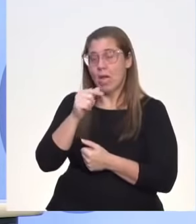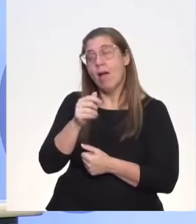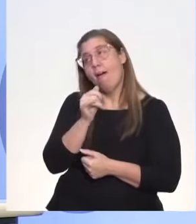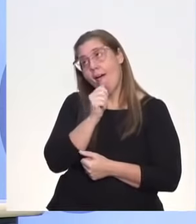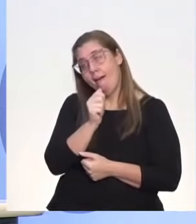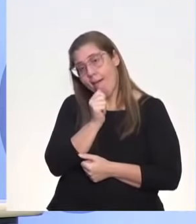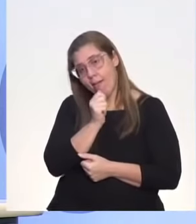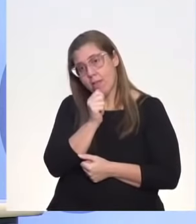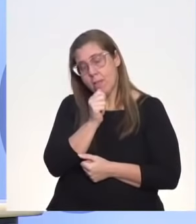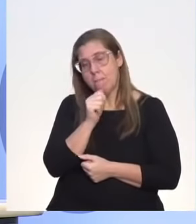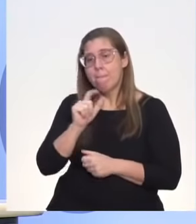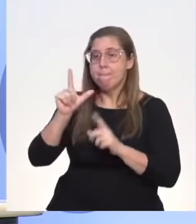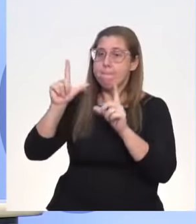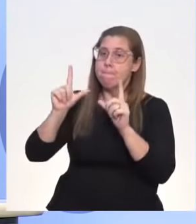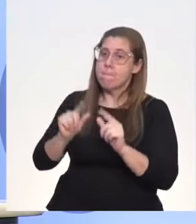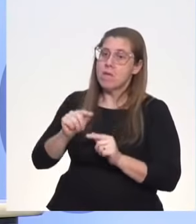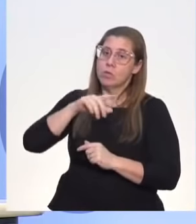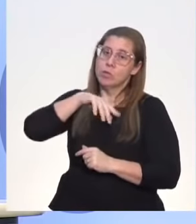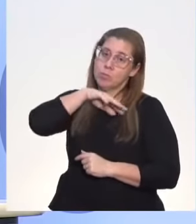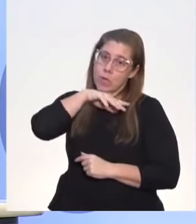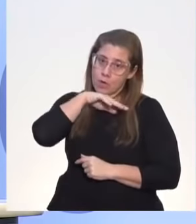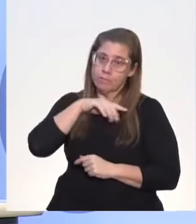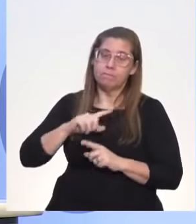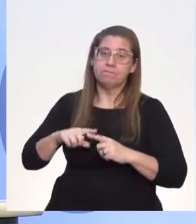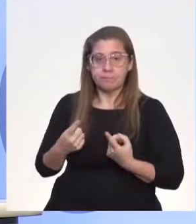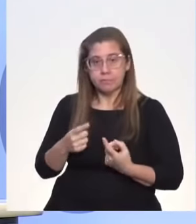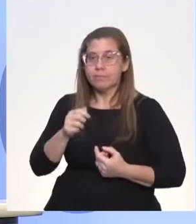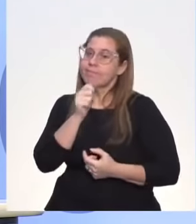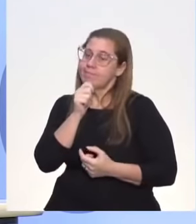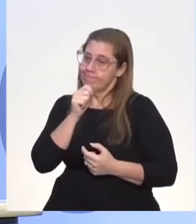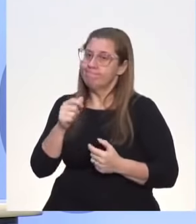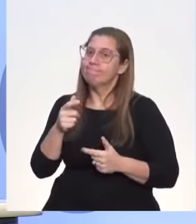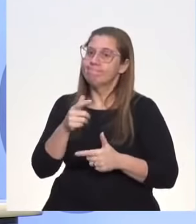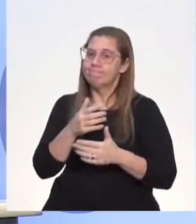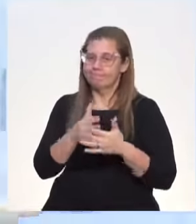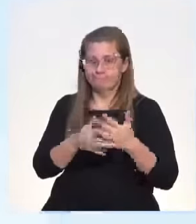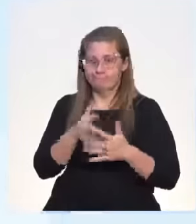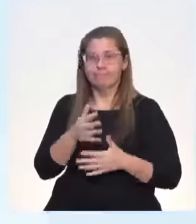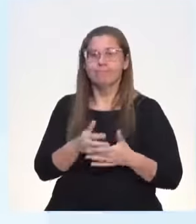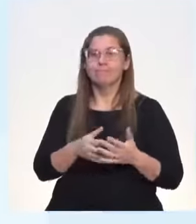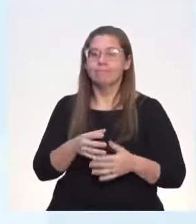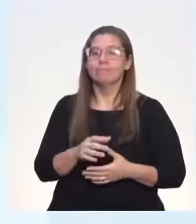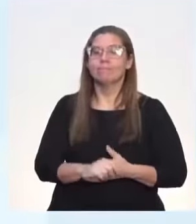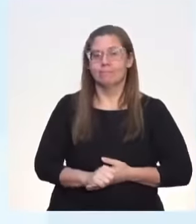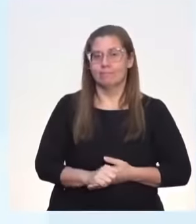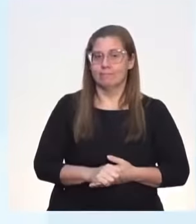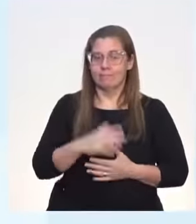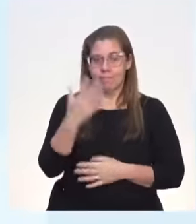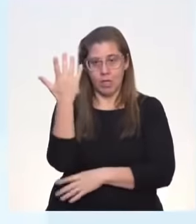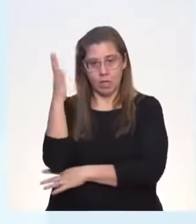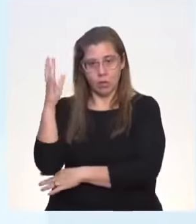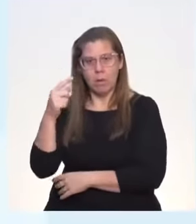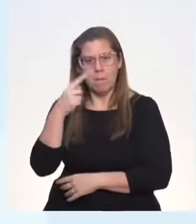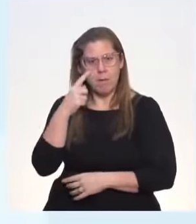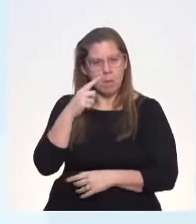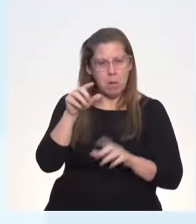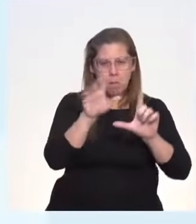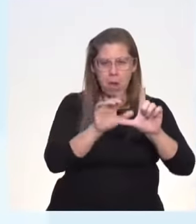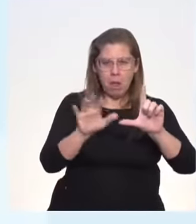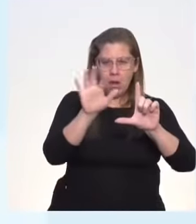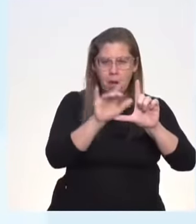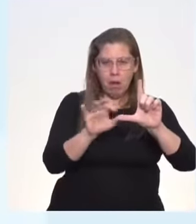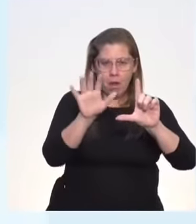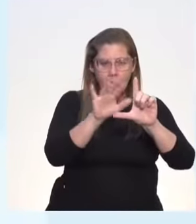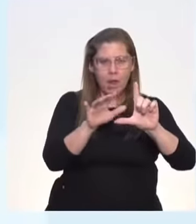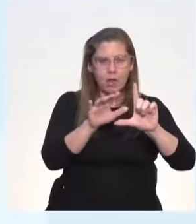ela ainda é uma das menos impactante mas a impactante e você pode avaliar nossa aula aí através desse QR Code que